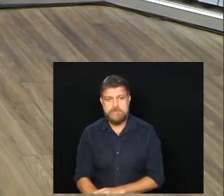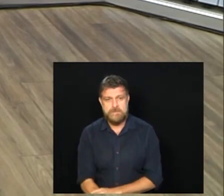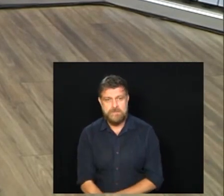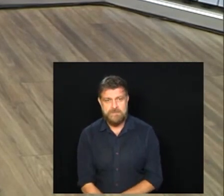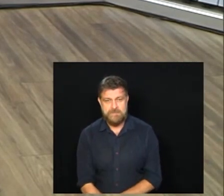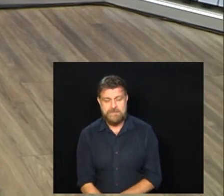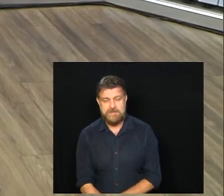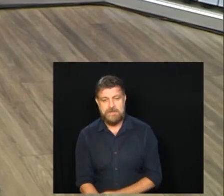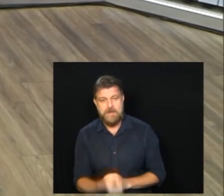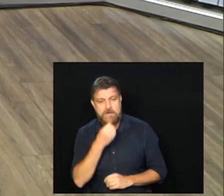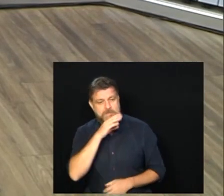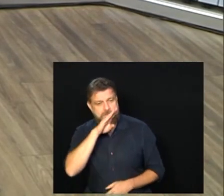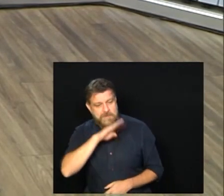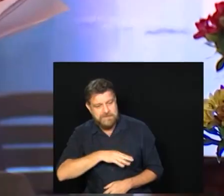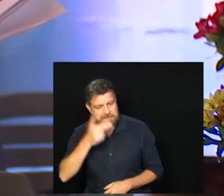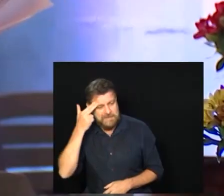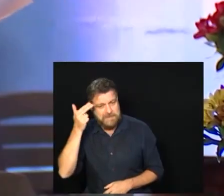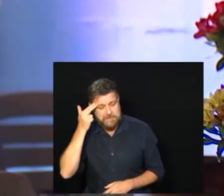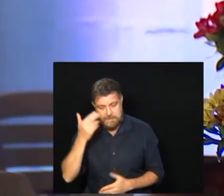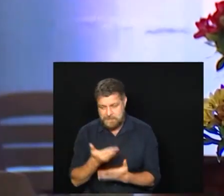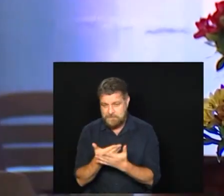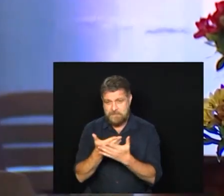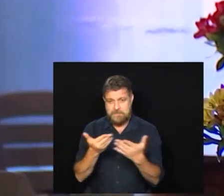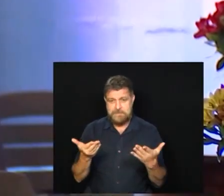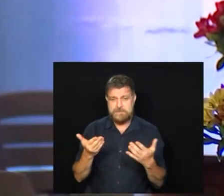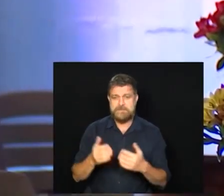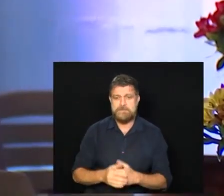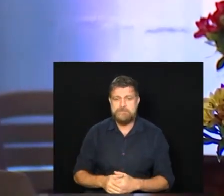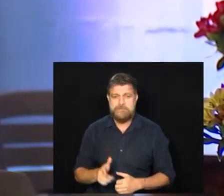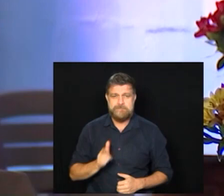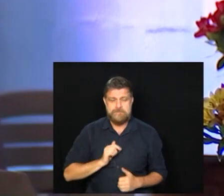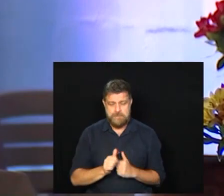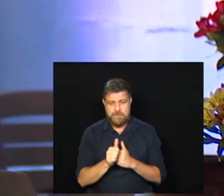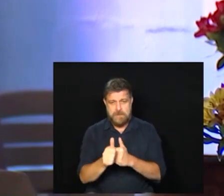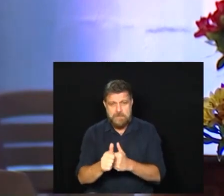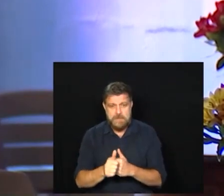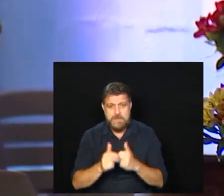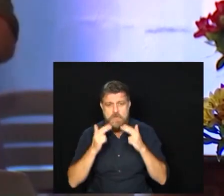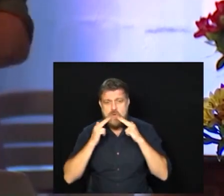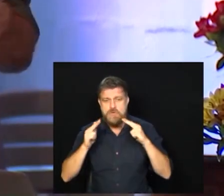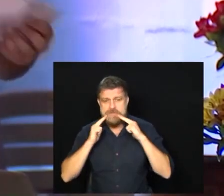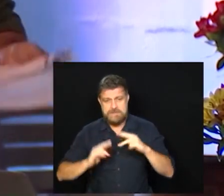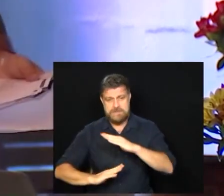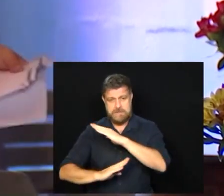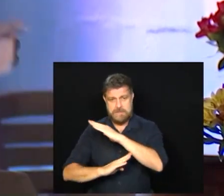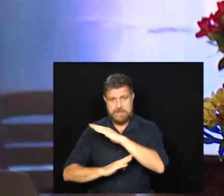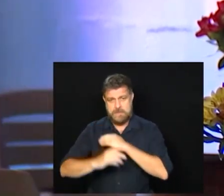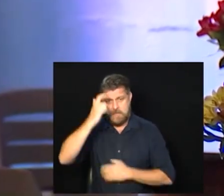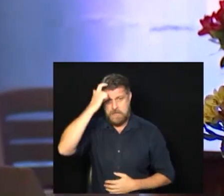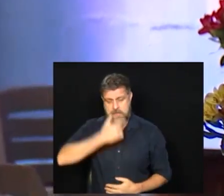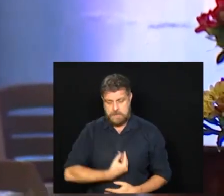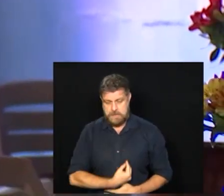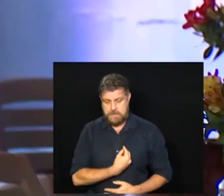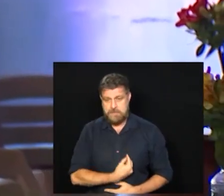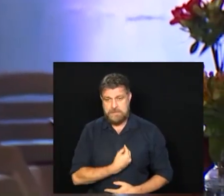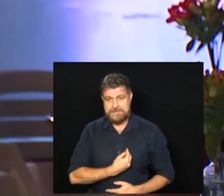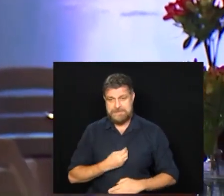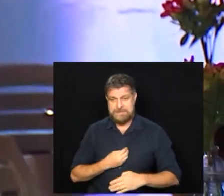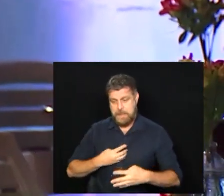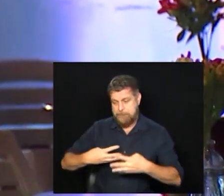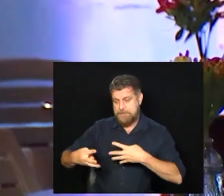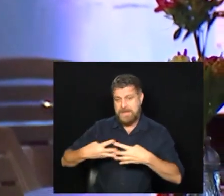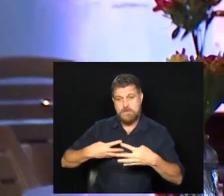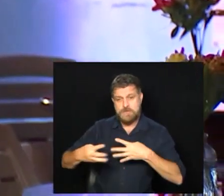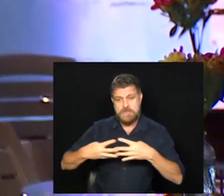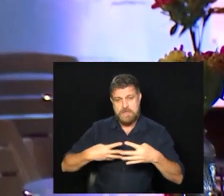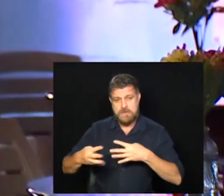Pois é, boa tarde para você, boa tarde para todo mundo. Gabriel Castro acompanhando o Câmara Notícia. Eu estou aqui em Barão Geraldo,